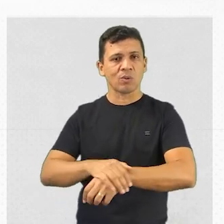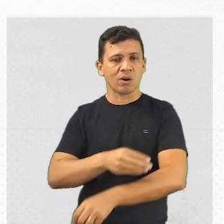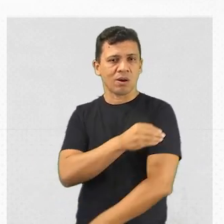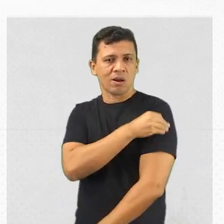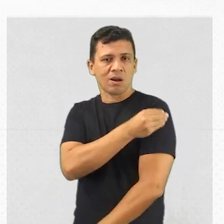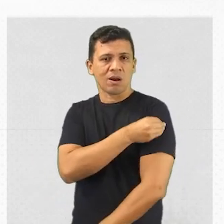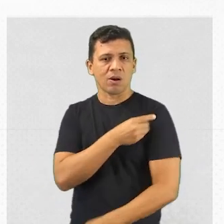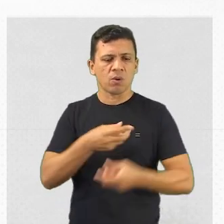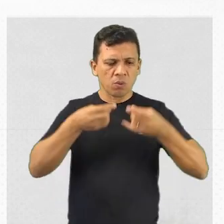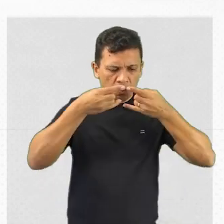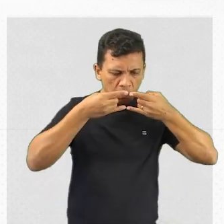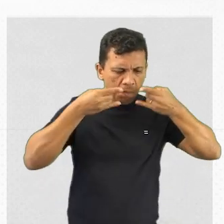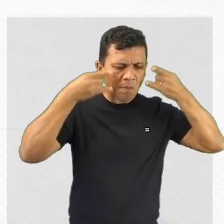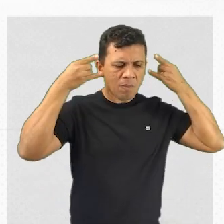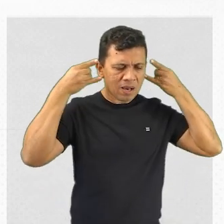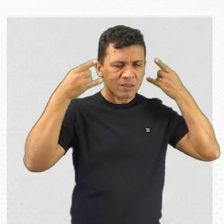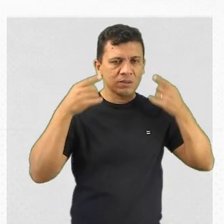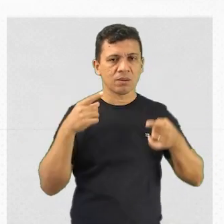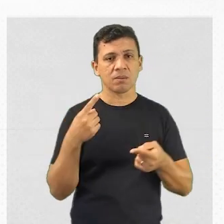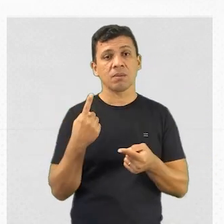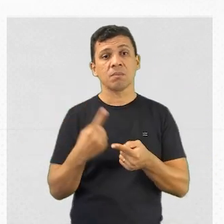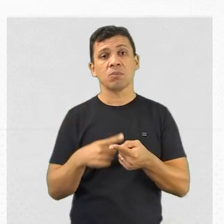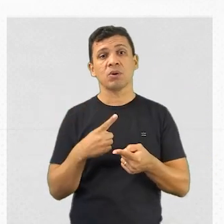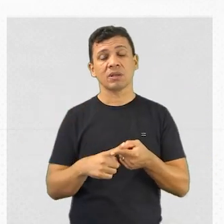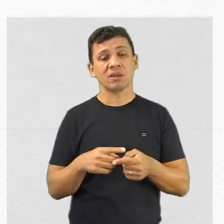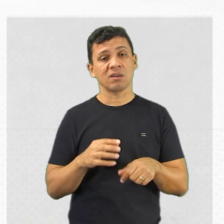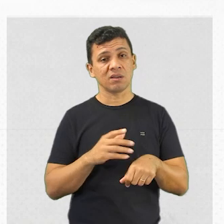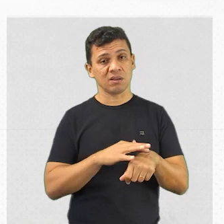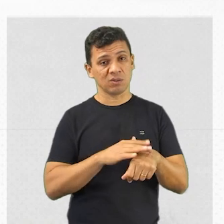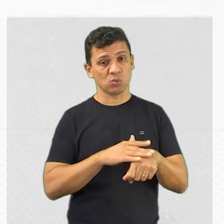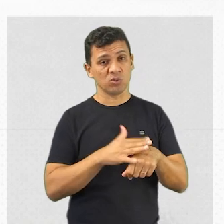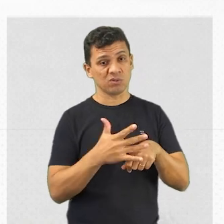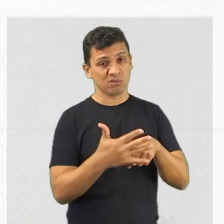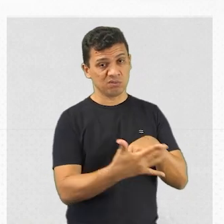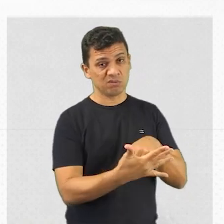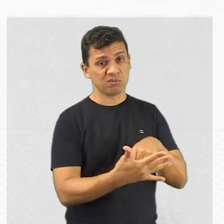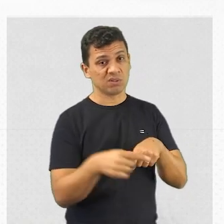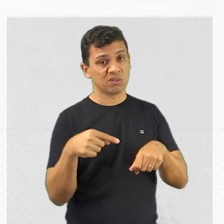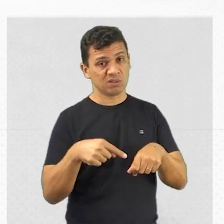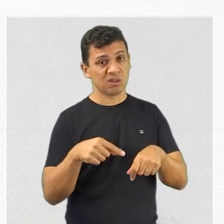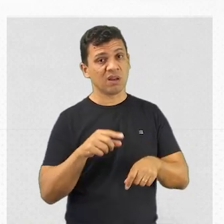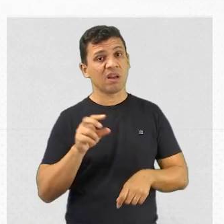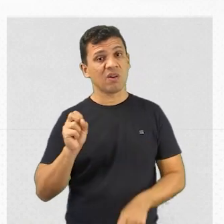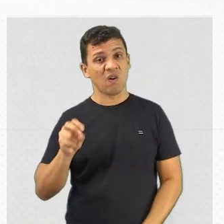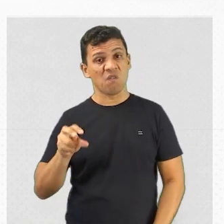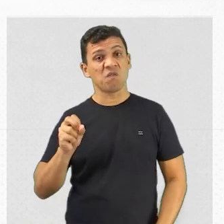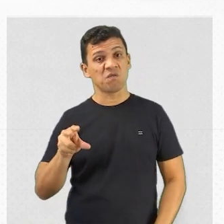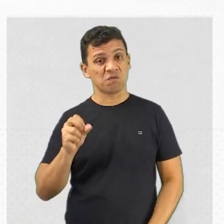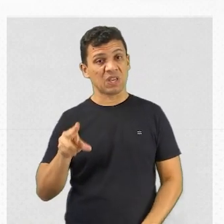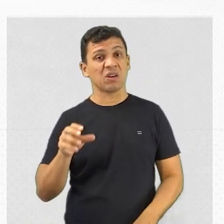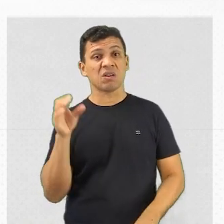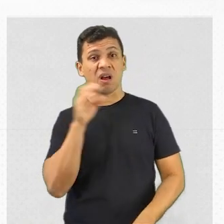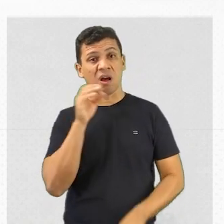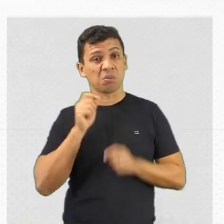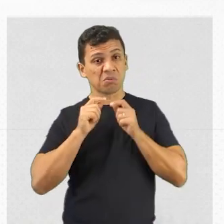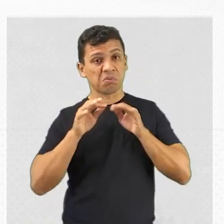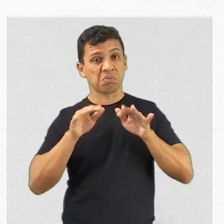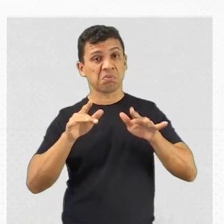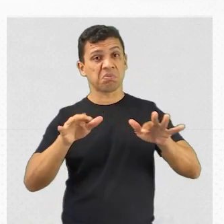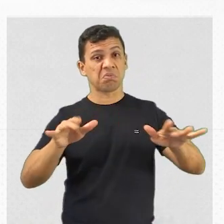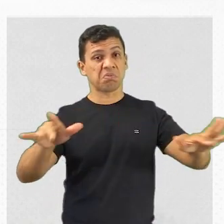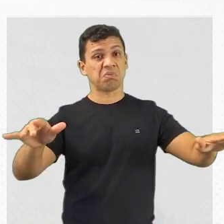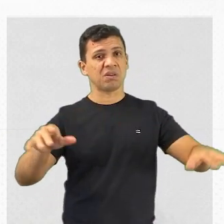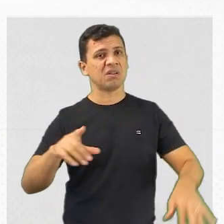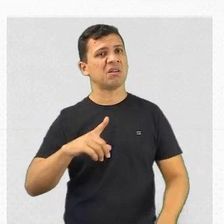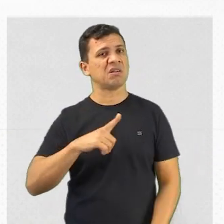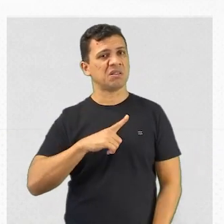de usar máscara, justamente porque a doença Covid-19, pessoal, é um vírus altamente transmissível, ele tem